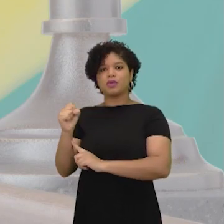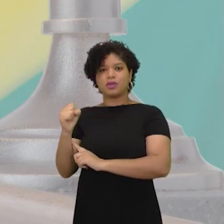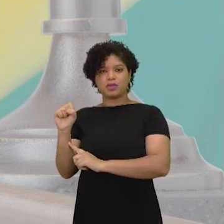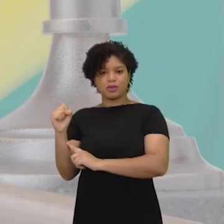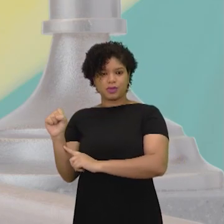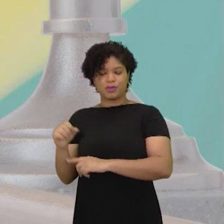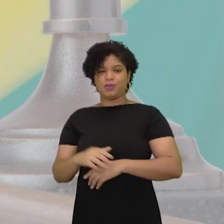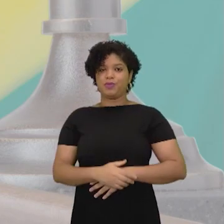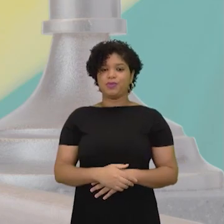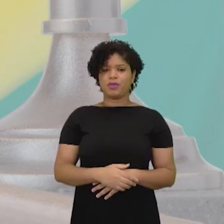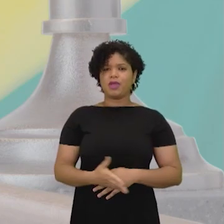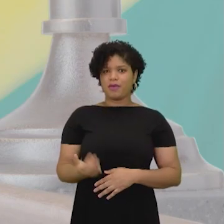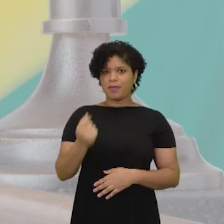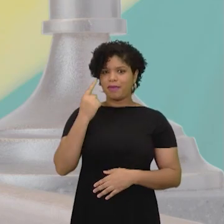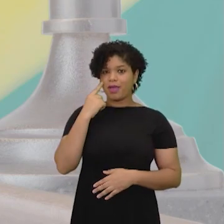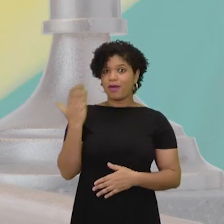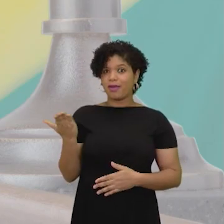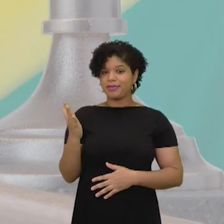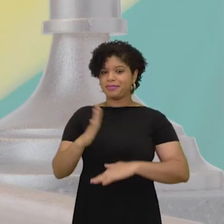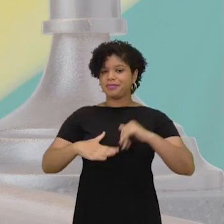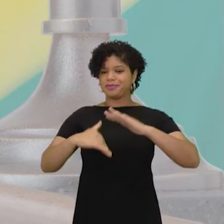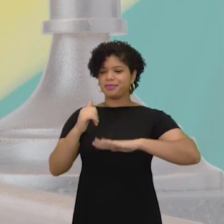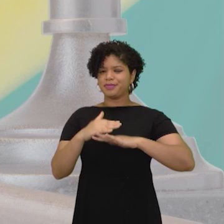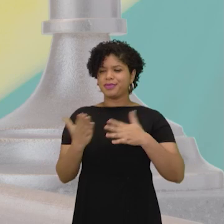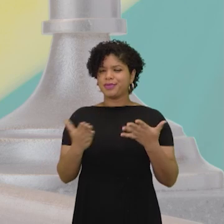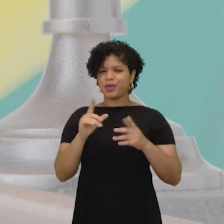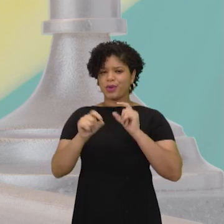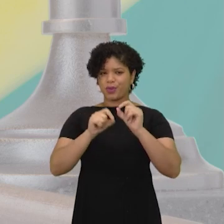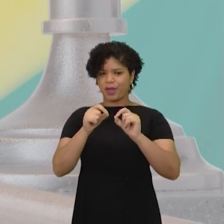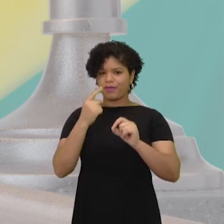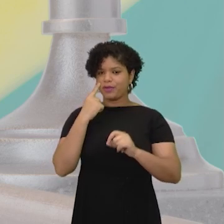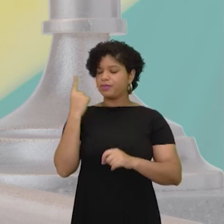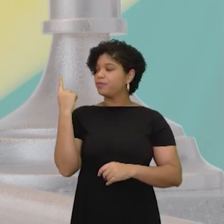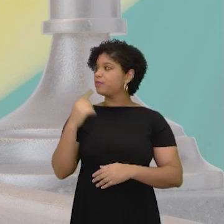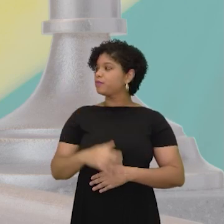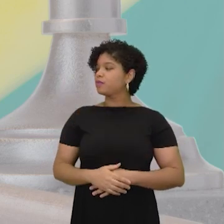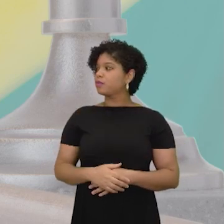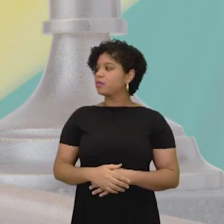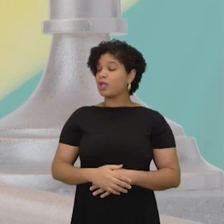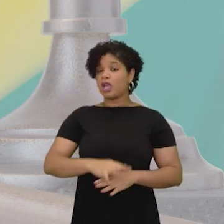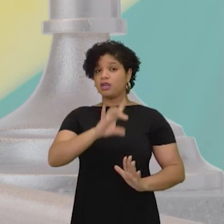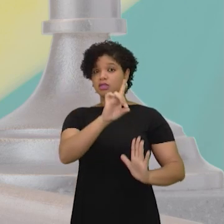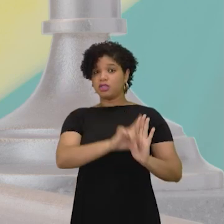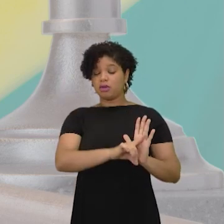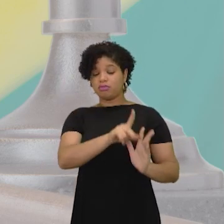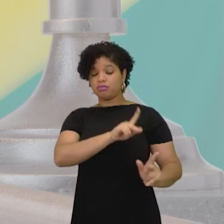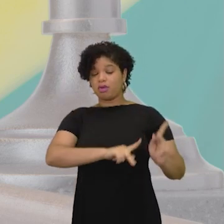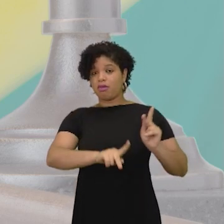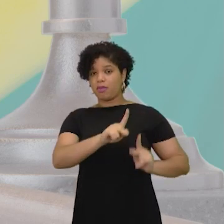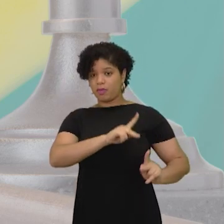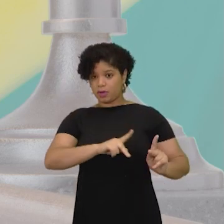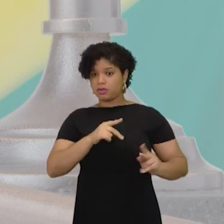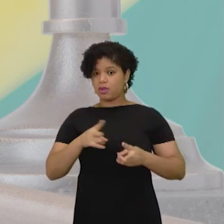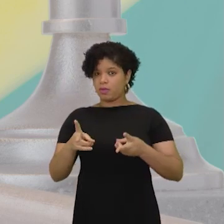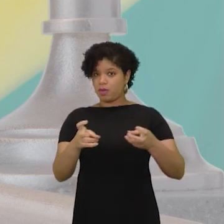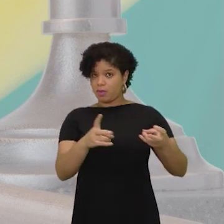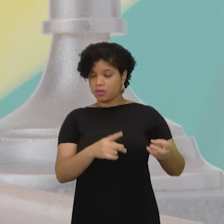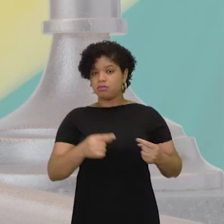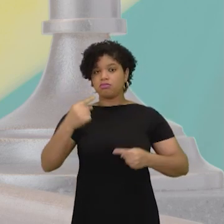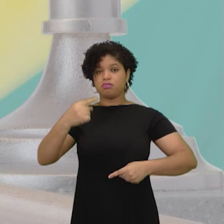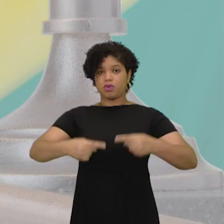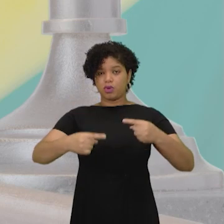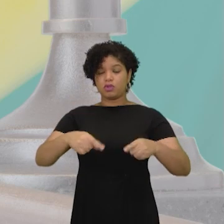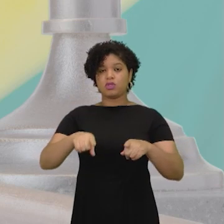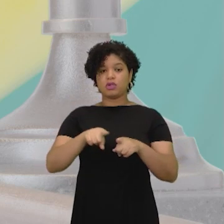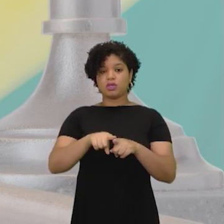vamos pensar também a nossa habilidade de hoje. Identificar direitos civis, políticos e